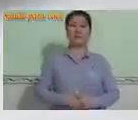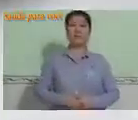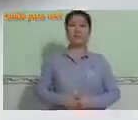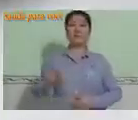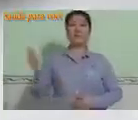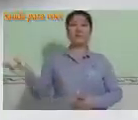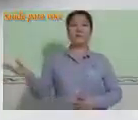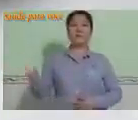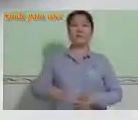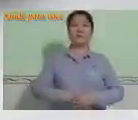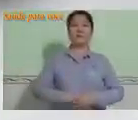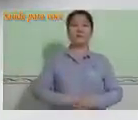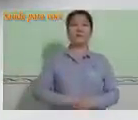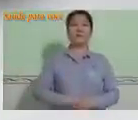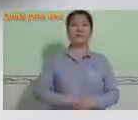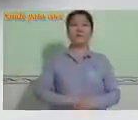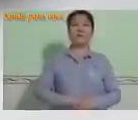TRANSTORNIRDIABETESTIPO1 ponto de interrogação